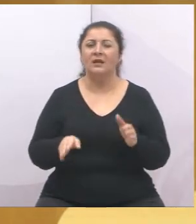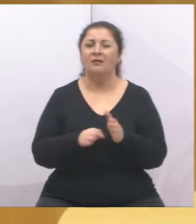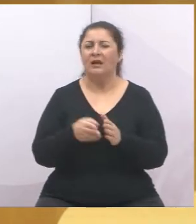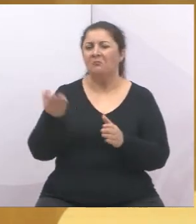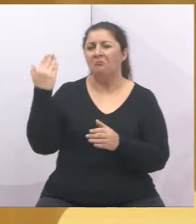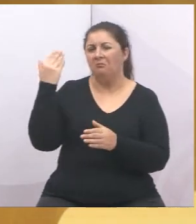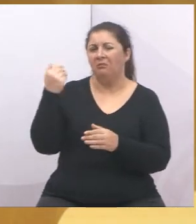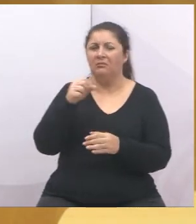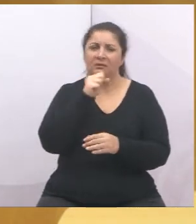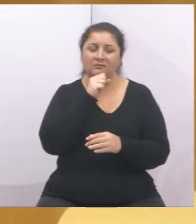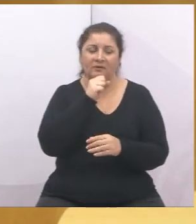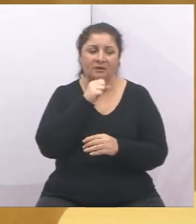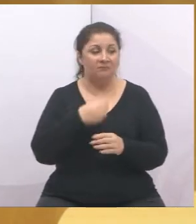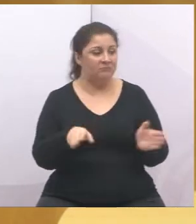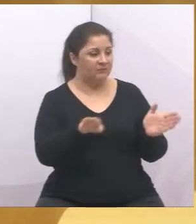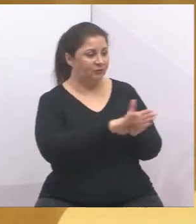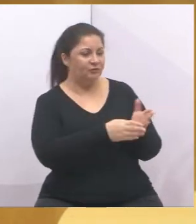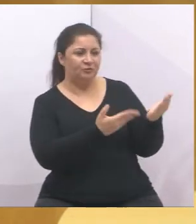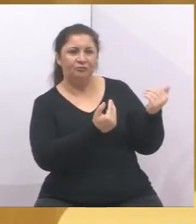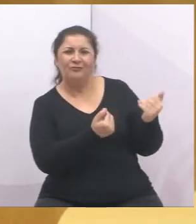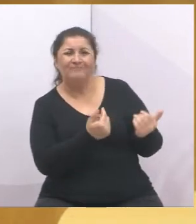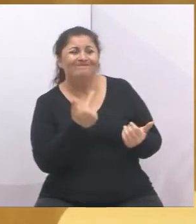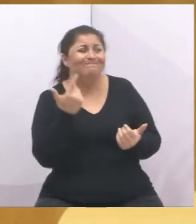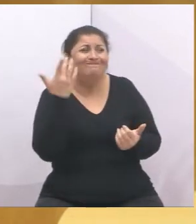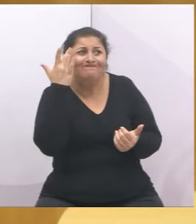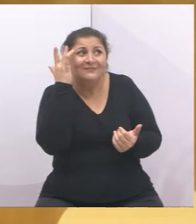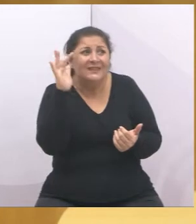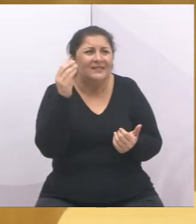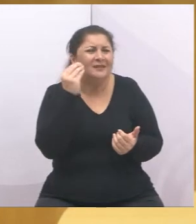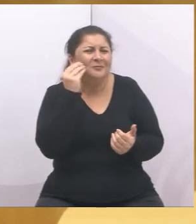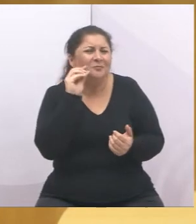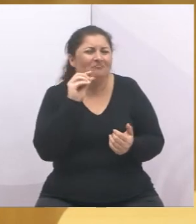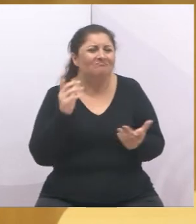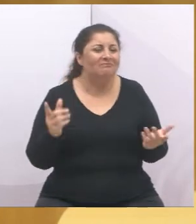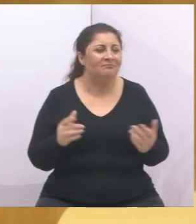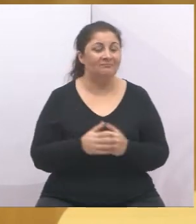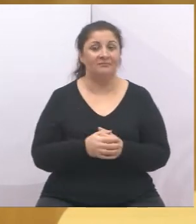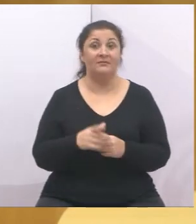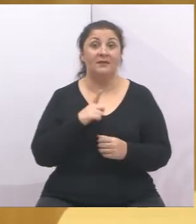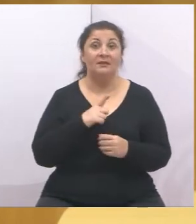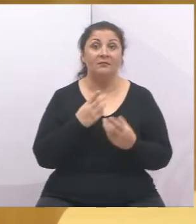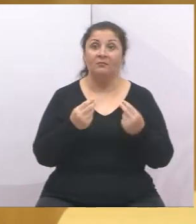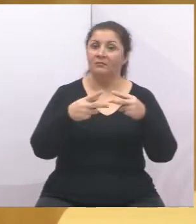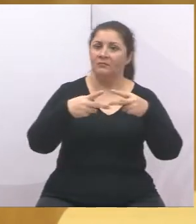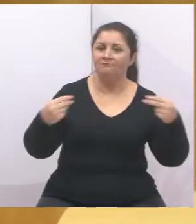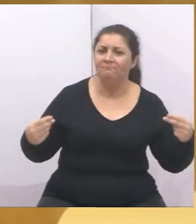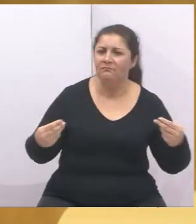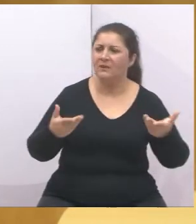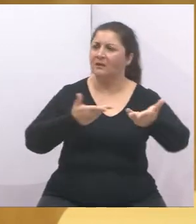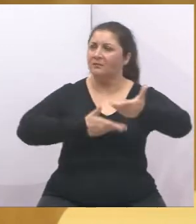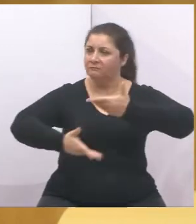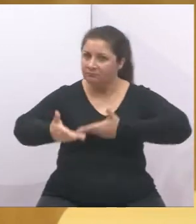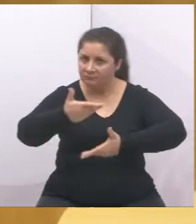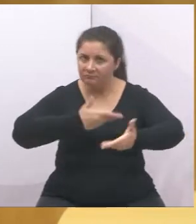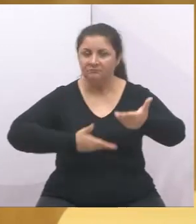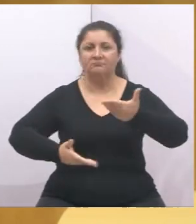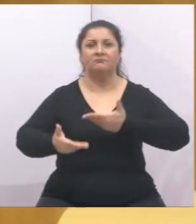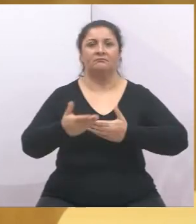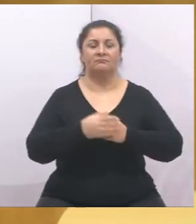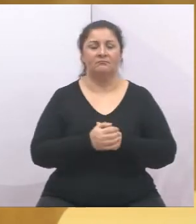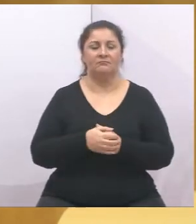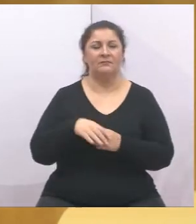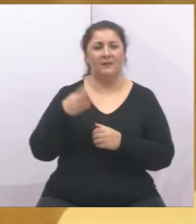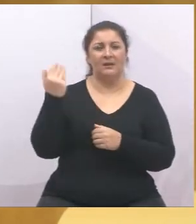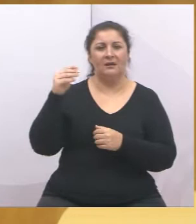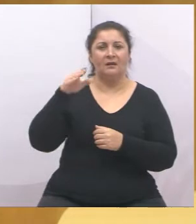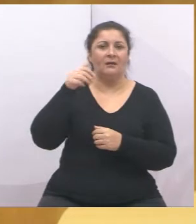gente novo, inexperiente, a gente tinha vários casos, a gente discutia com ele, a Beth, que naquela